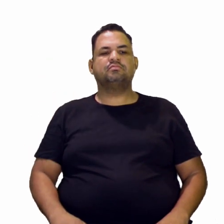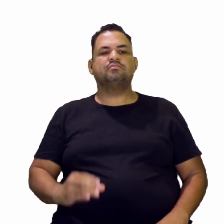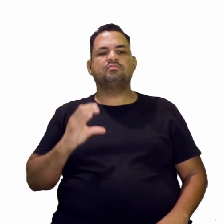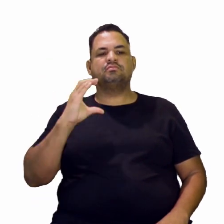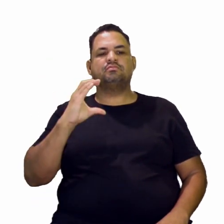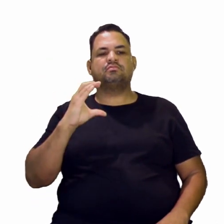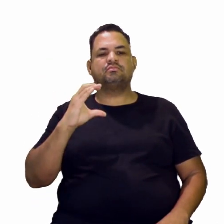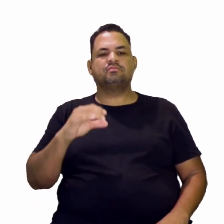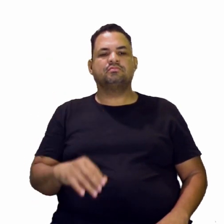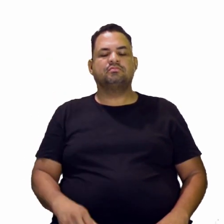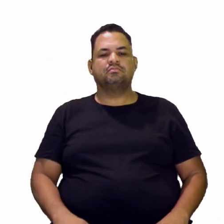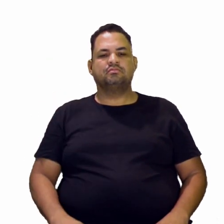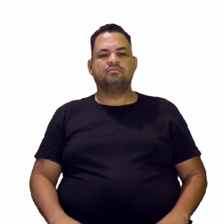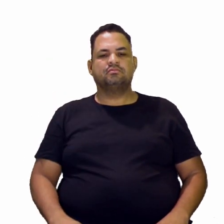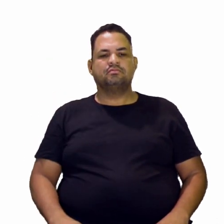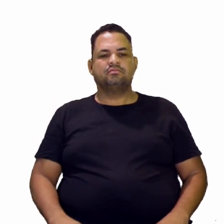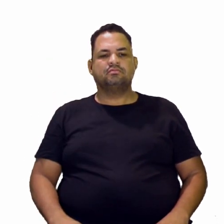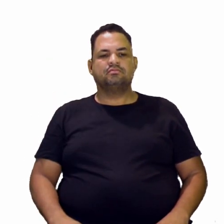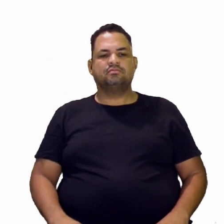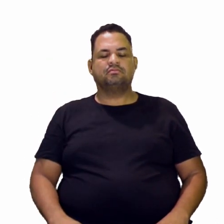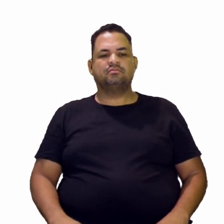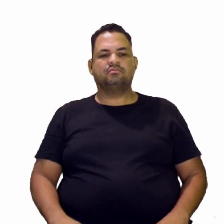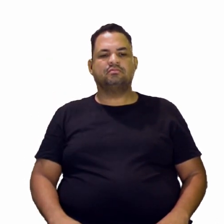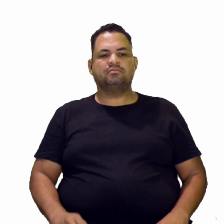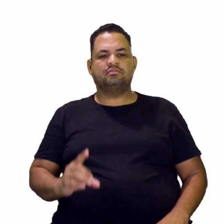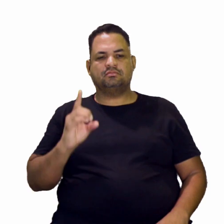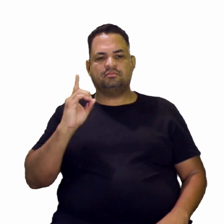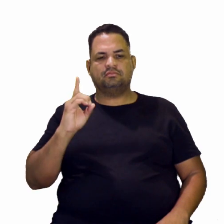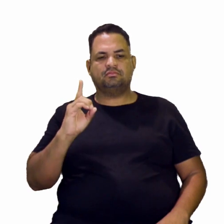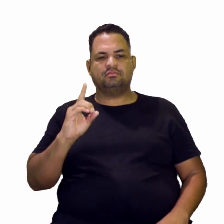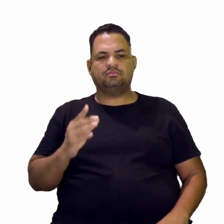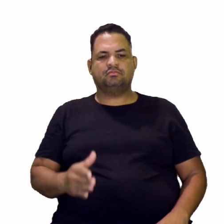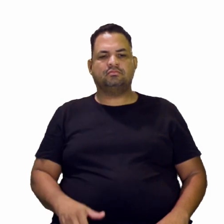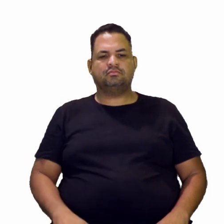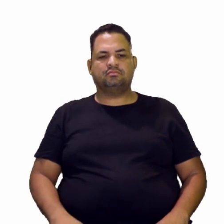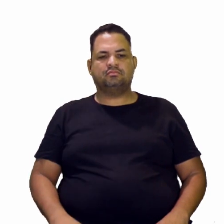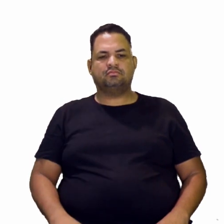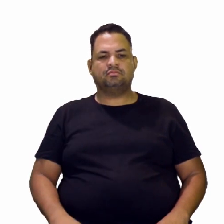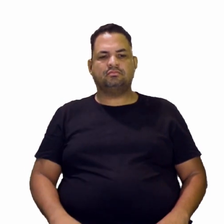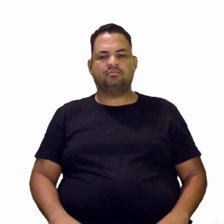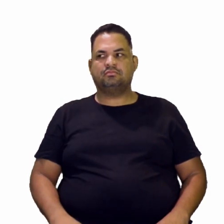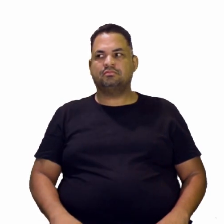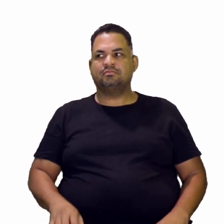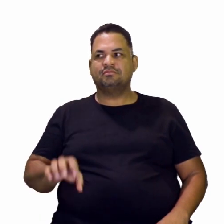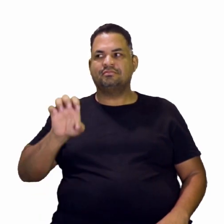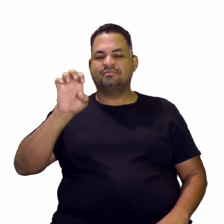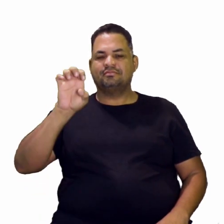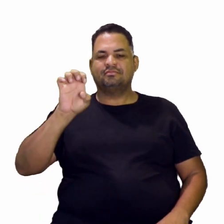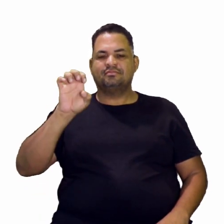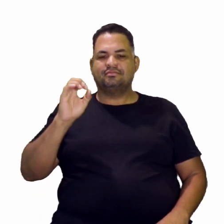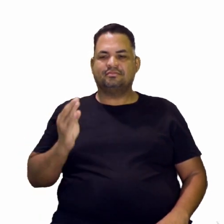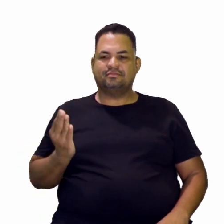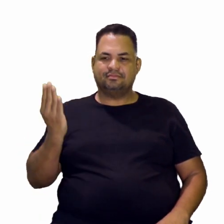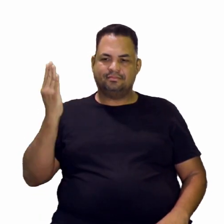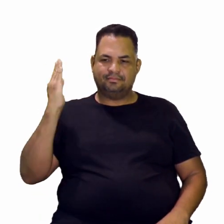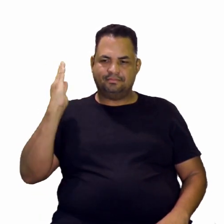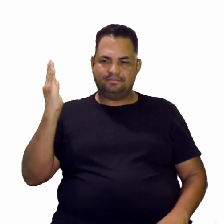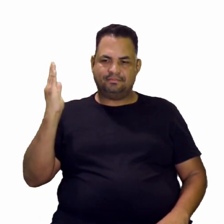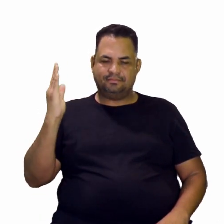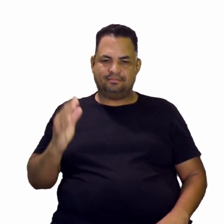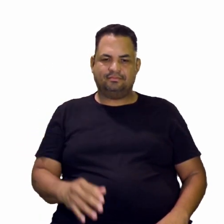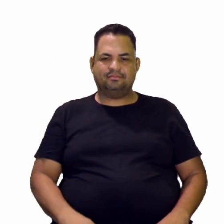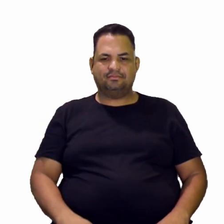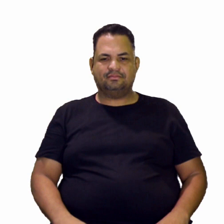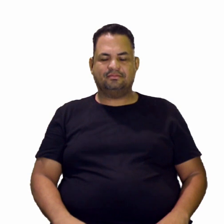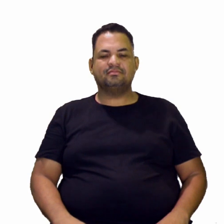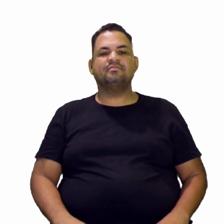C. Rea americana. D. Arpia arpia. E. Campephyllus